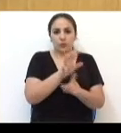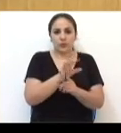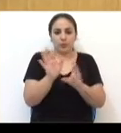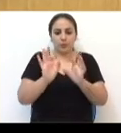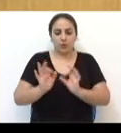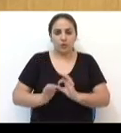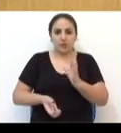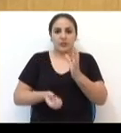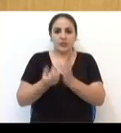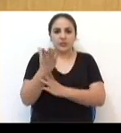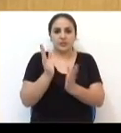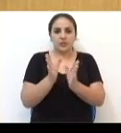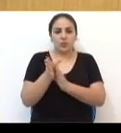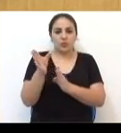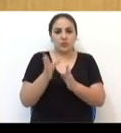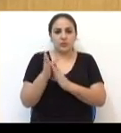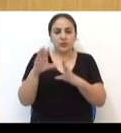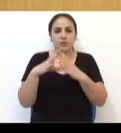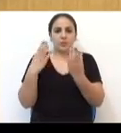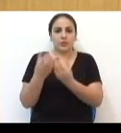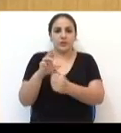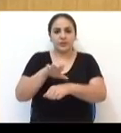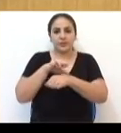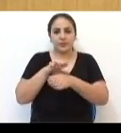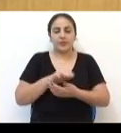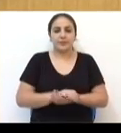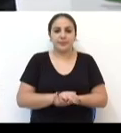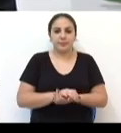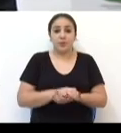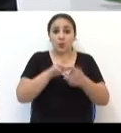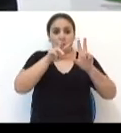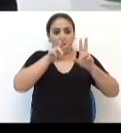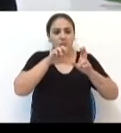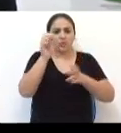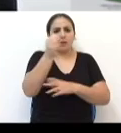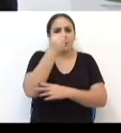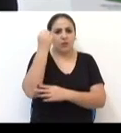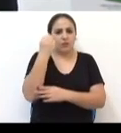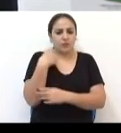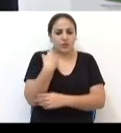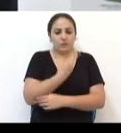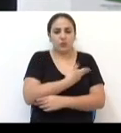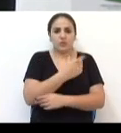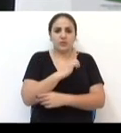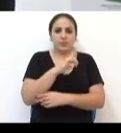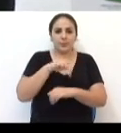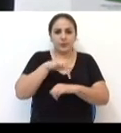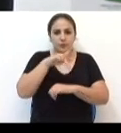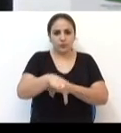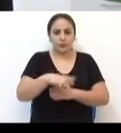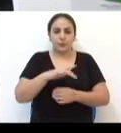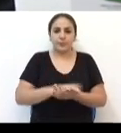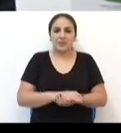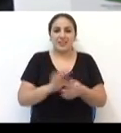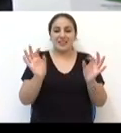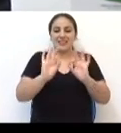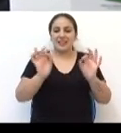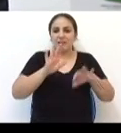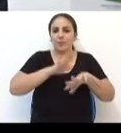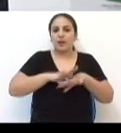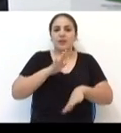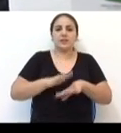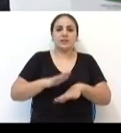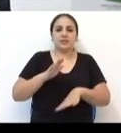de criação dos Conselhos Comunitários de Segurança. Um tema grave que nós estamos enfrentando em Passo Fundo, e